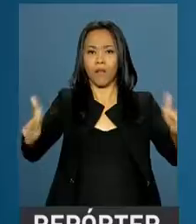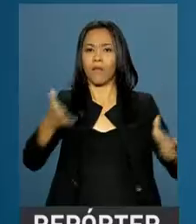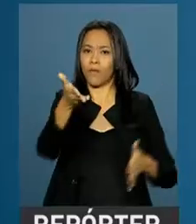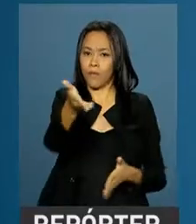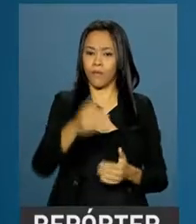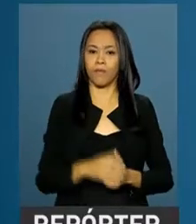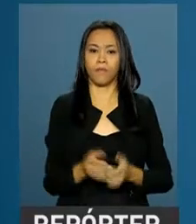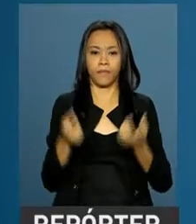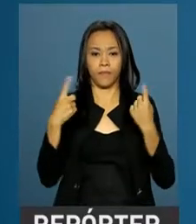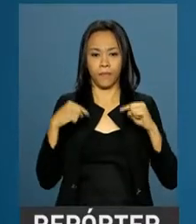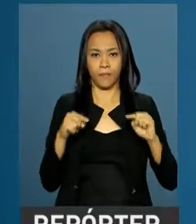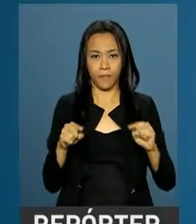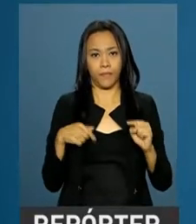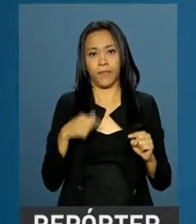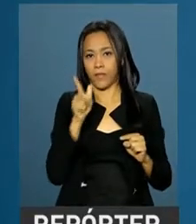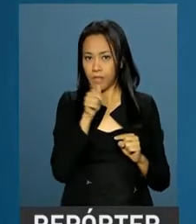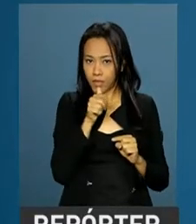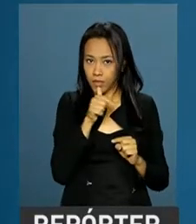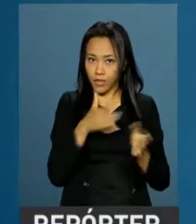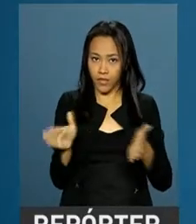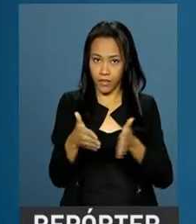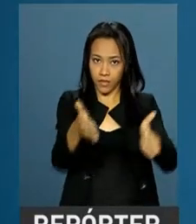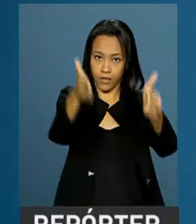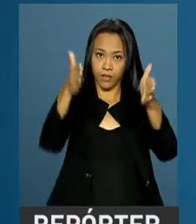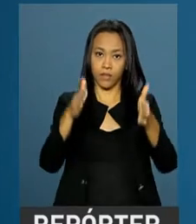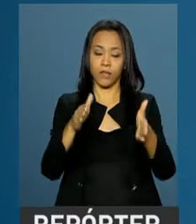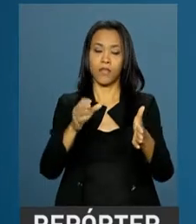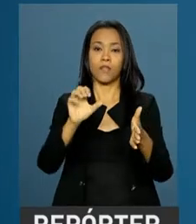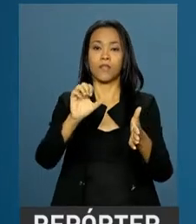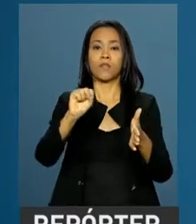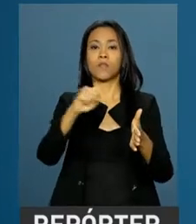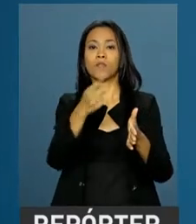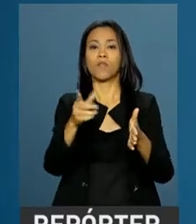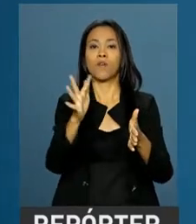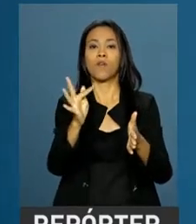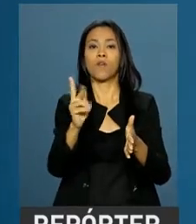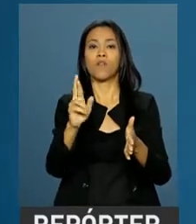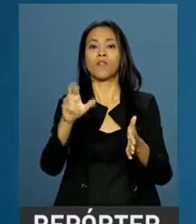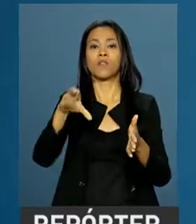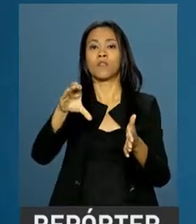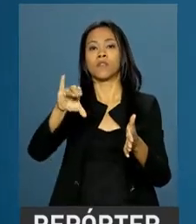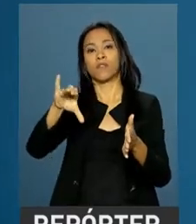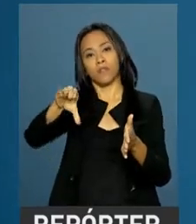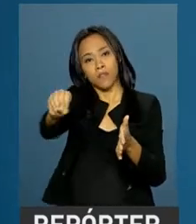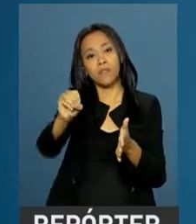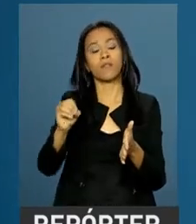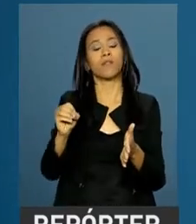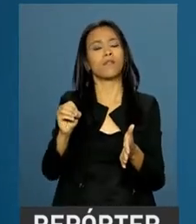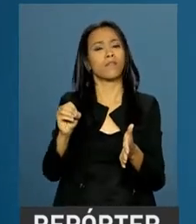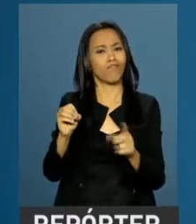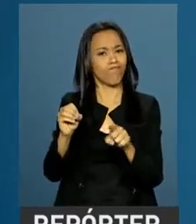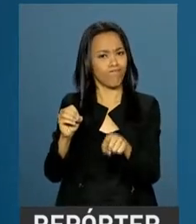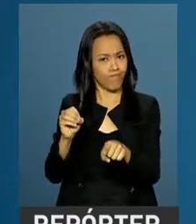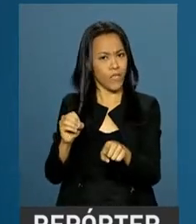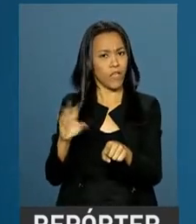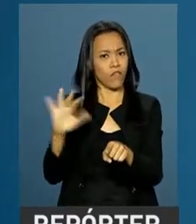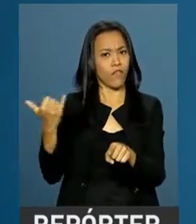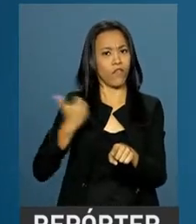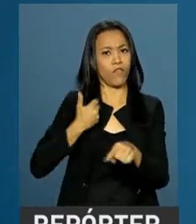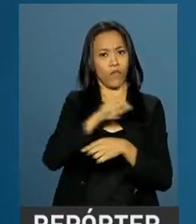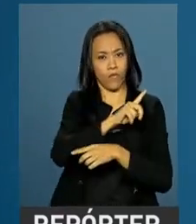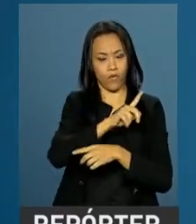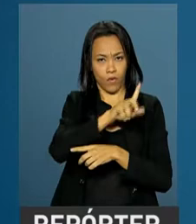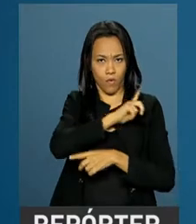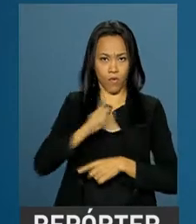transposição. As águas do São Francisco trarão, como me dizia no caminho o governador